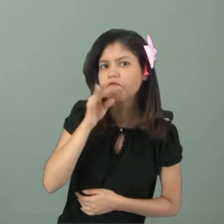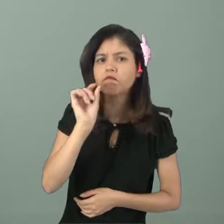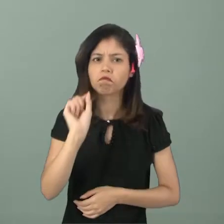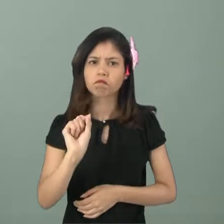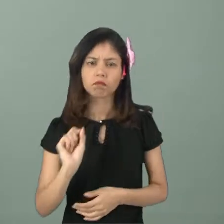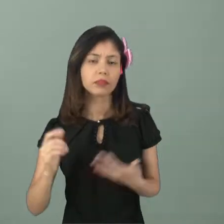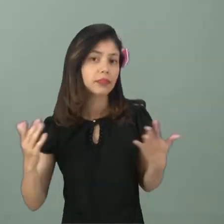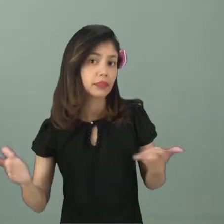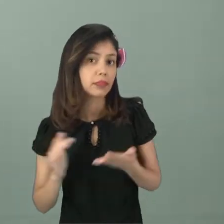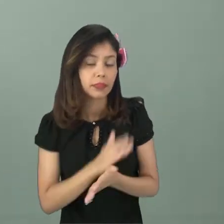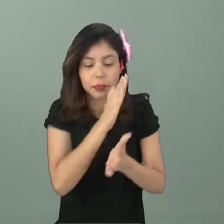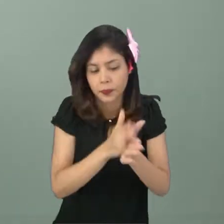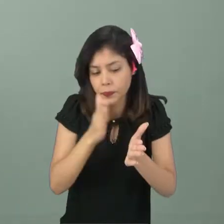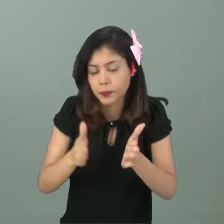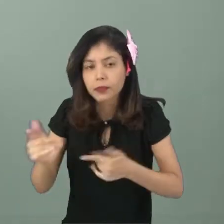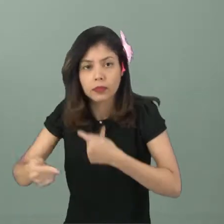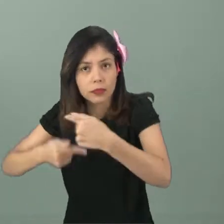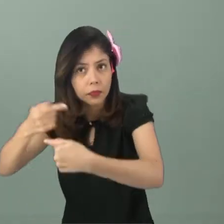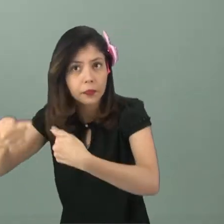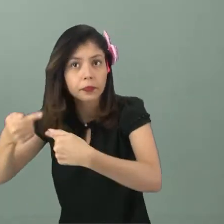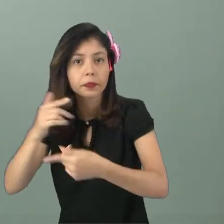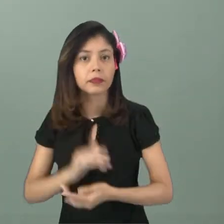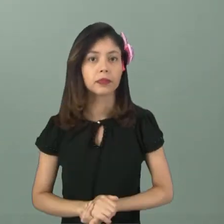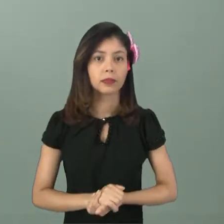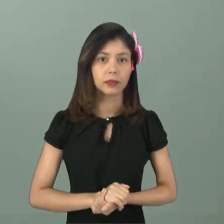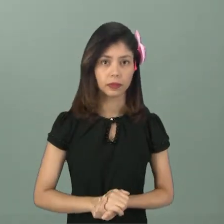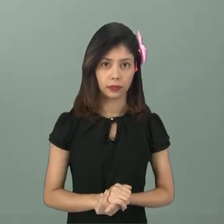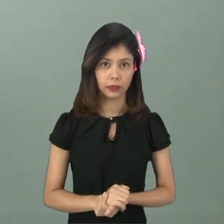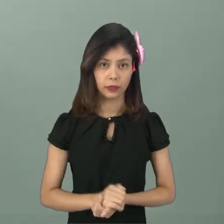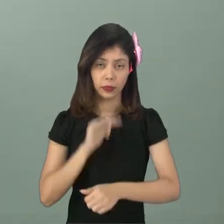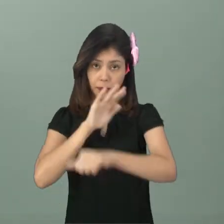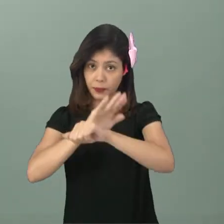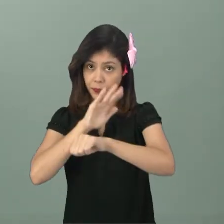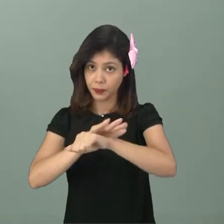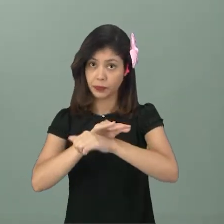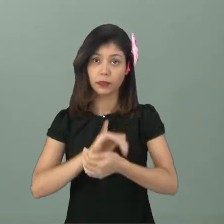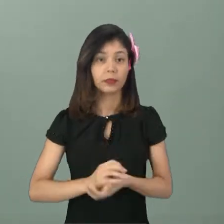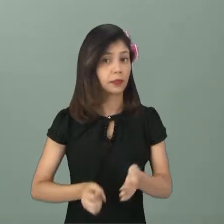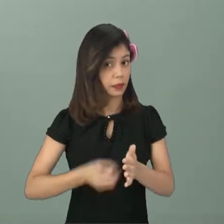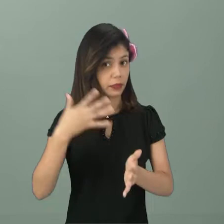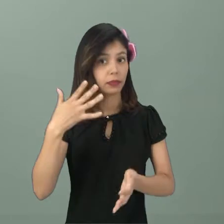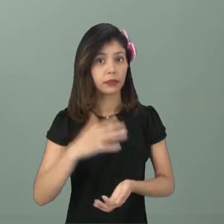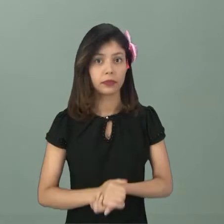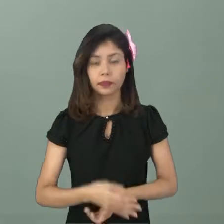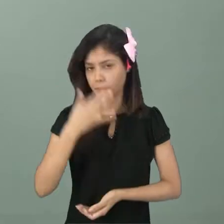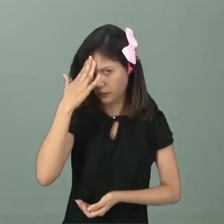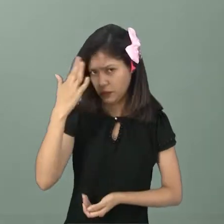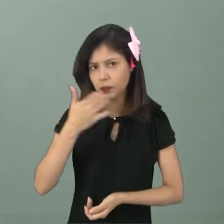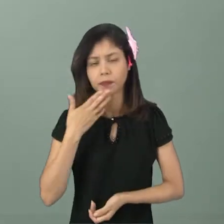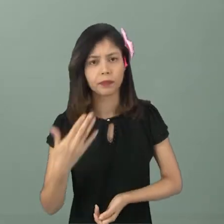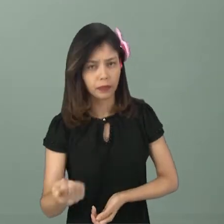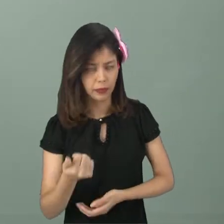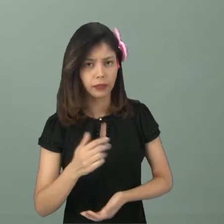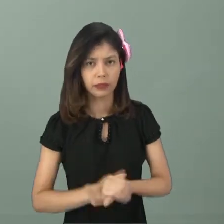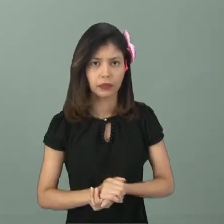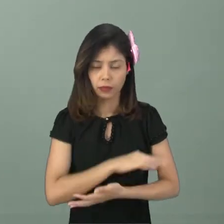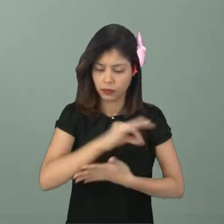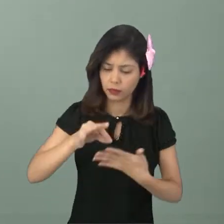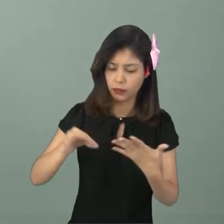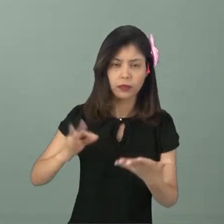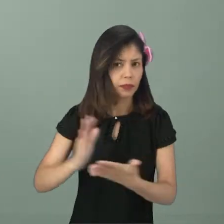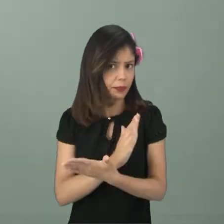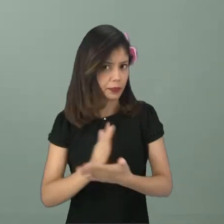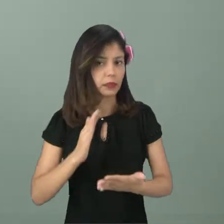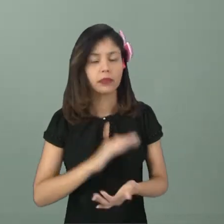tradicionais, passados de geração em geração, que ajudam muitas vezes a compreender alguns fenômenos da